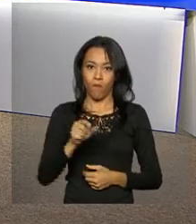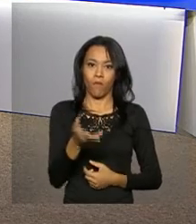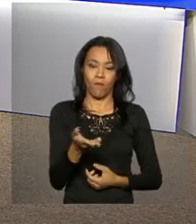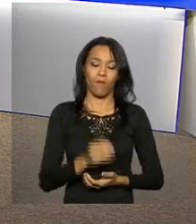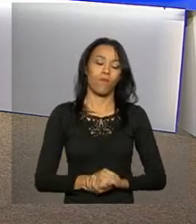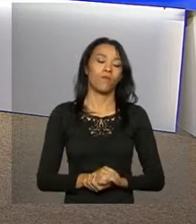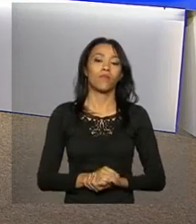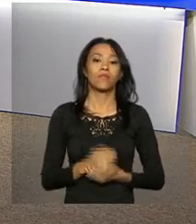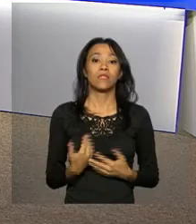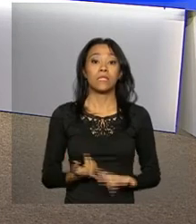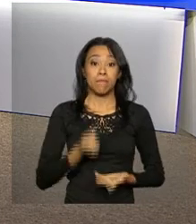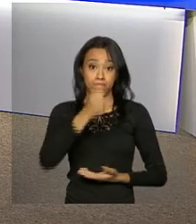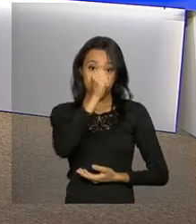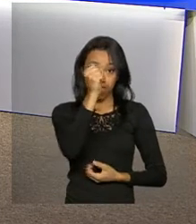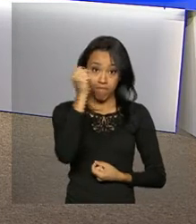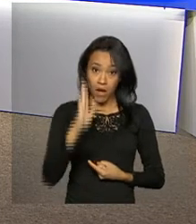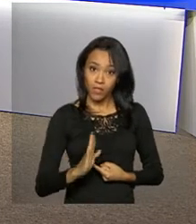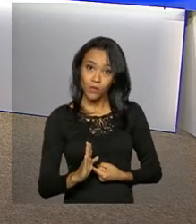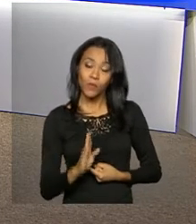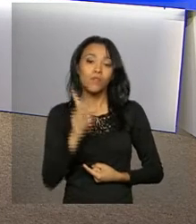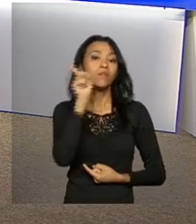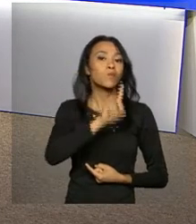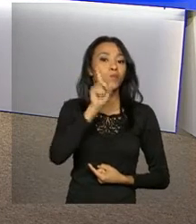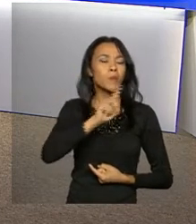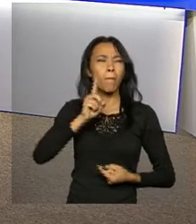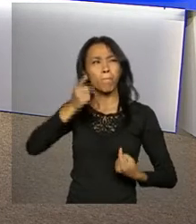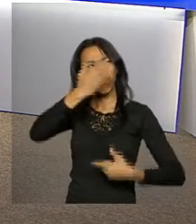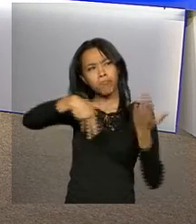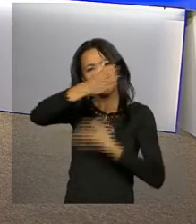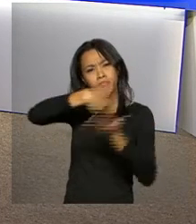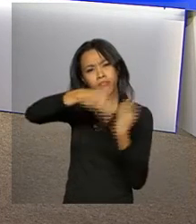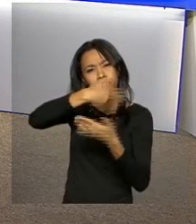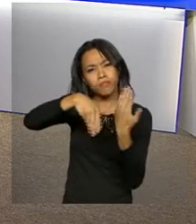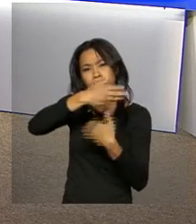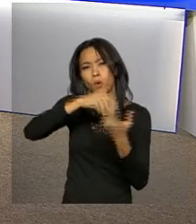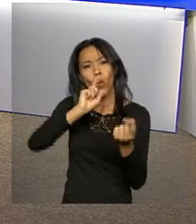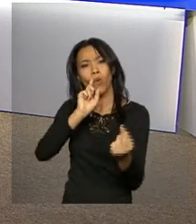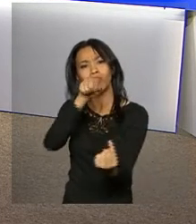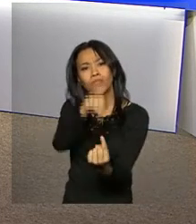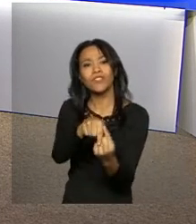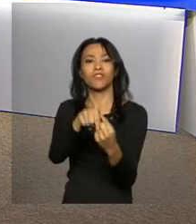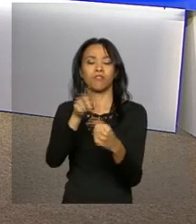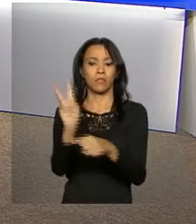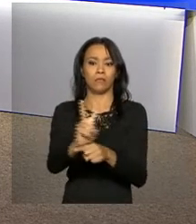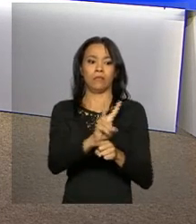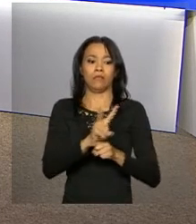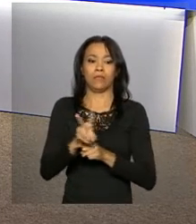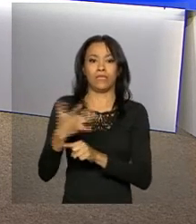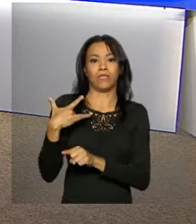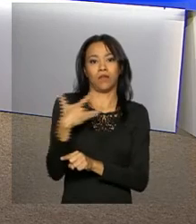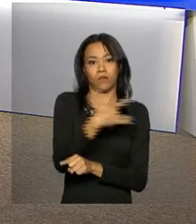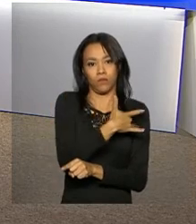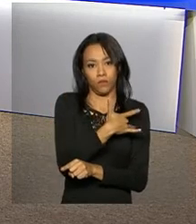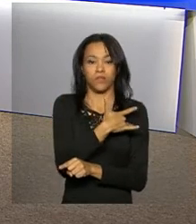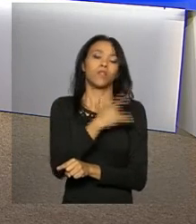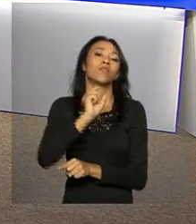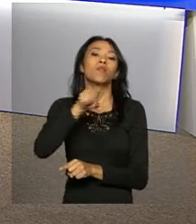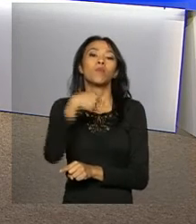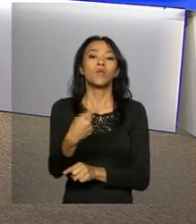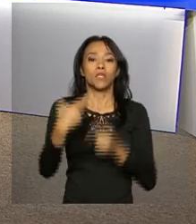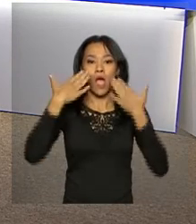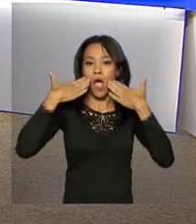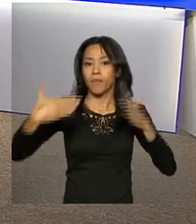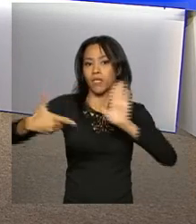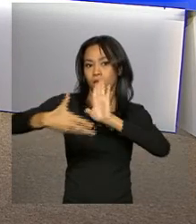brasil e estados unidos debatem hoje formas de cooperação de vigilância em saúde na ocasião devem ser apresentadas